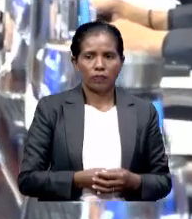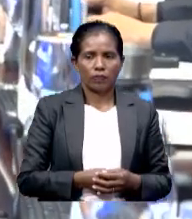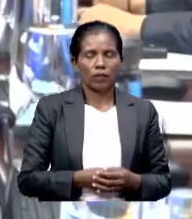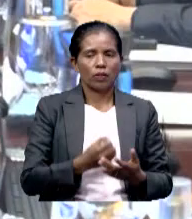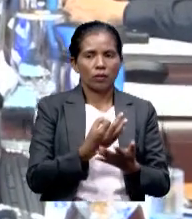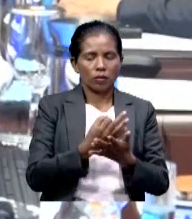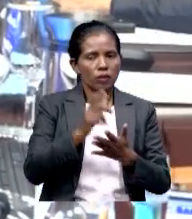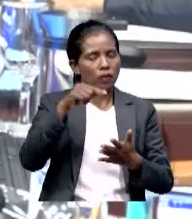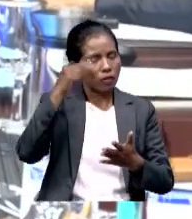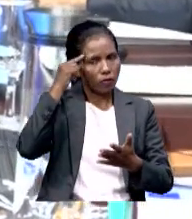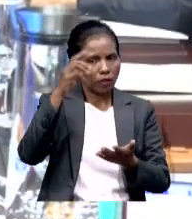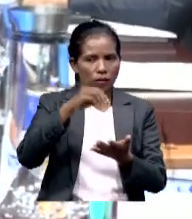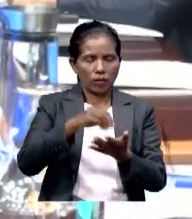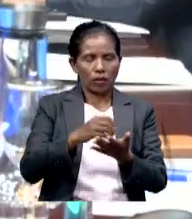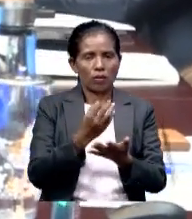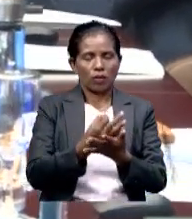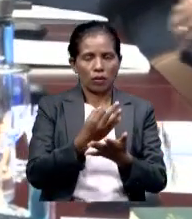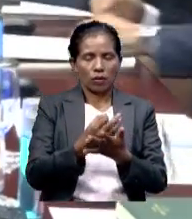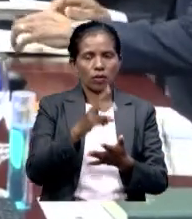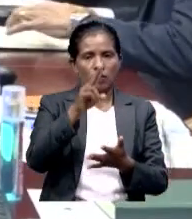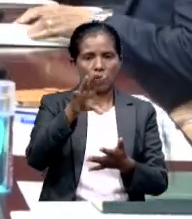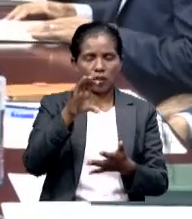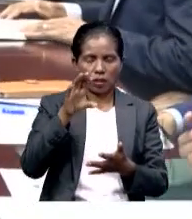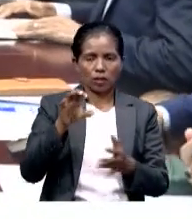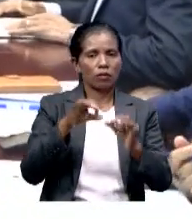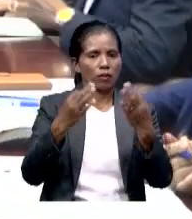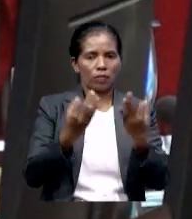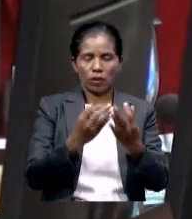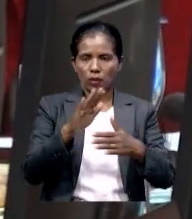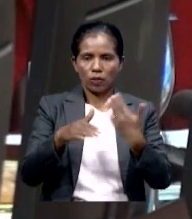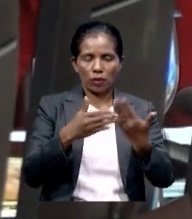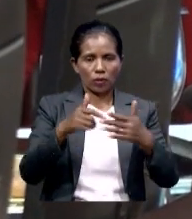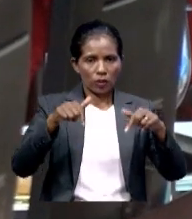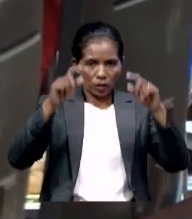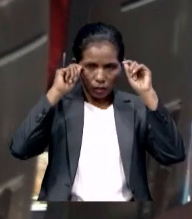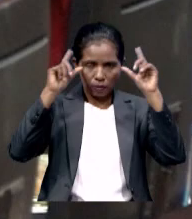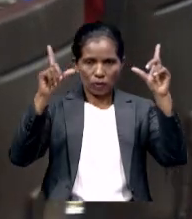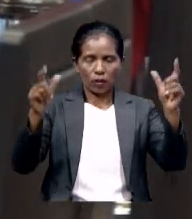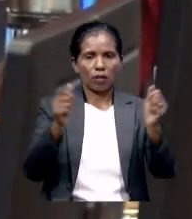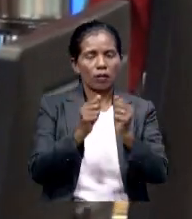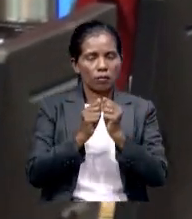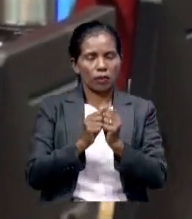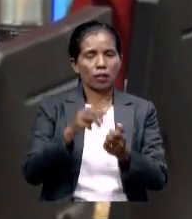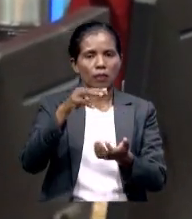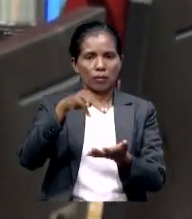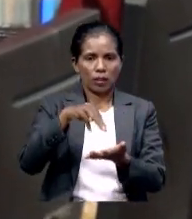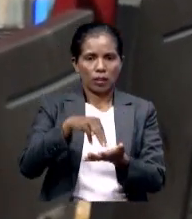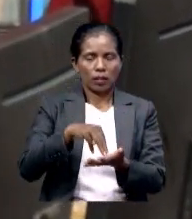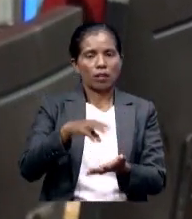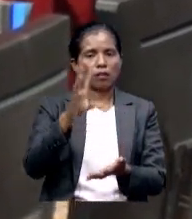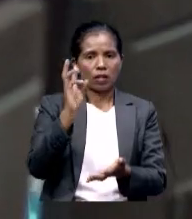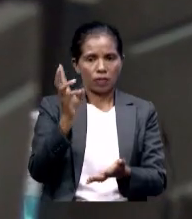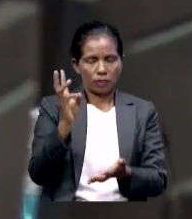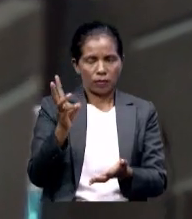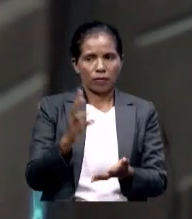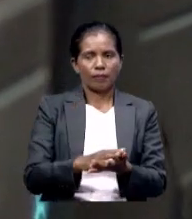Orçamento nebe governo prevê ba subsídio dólar atas rua ba uma cain hotu e a Timor Larantomak hamutuk milhão nenu luresin.